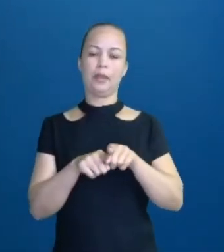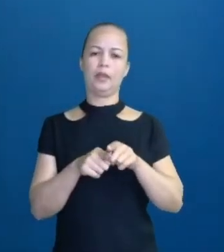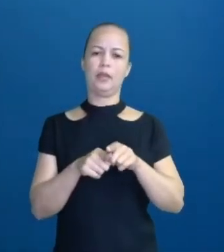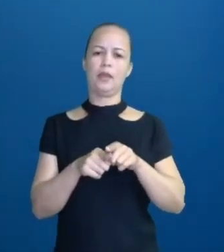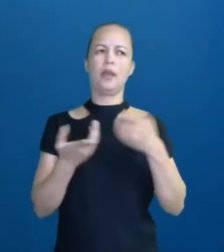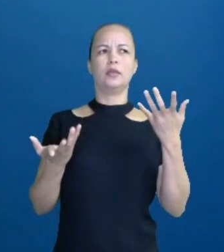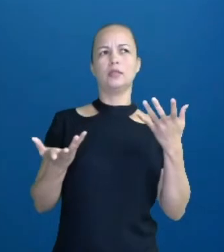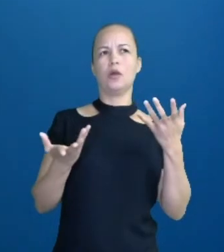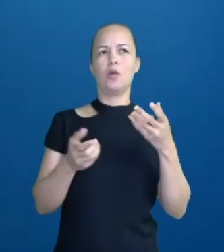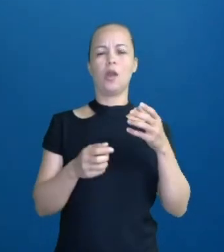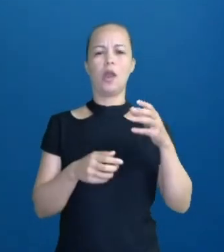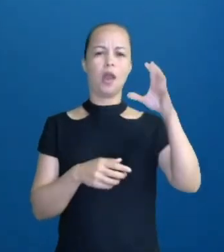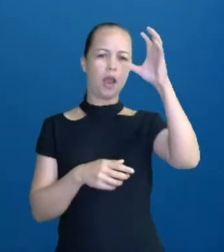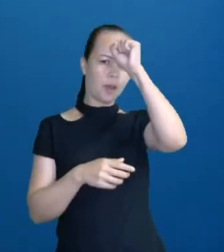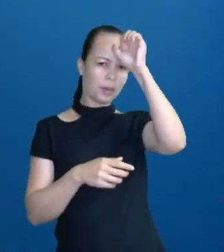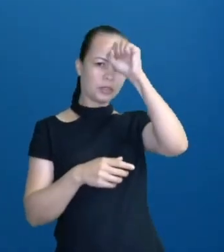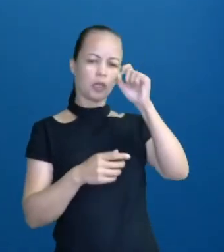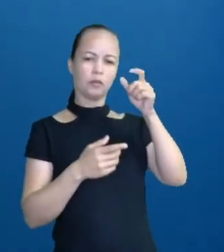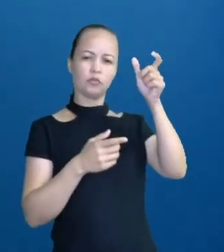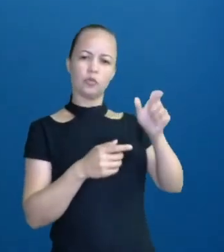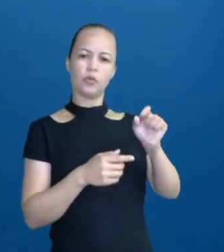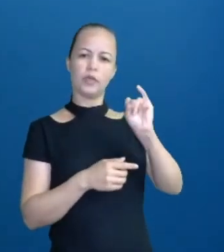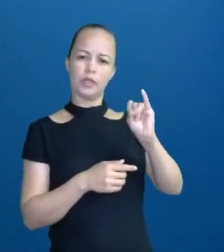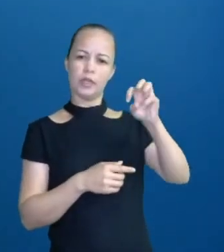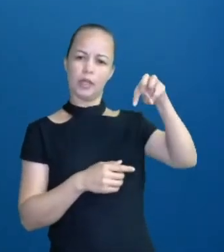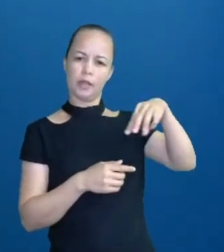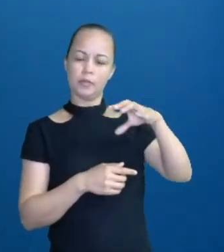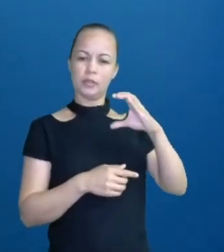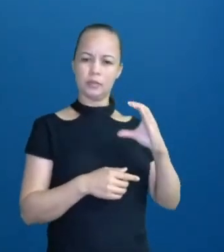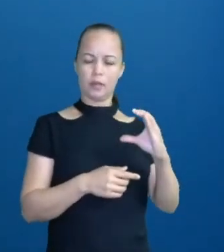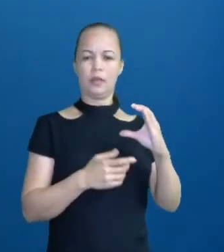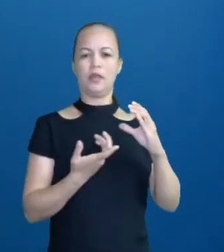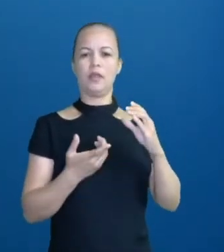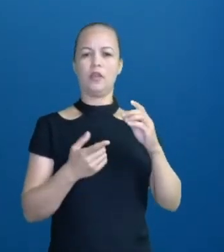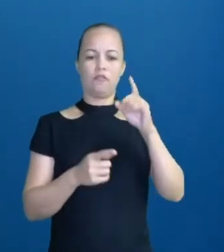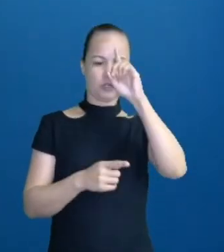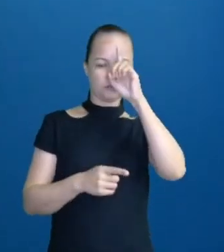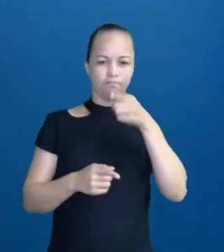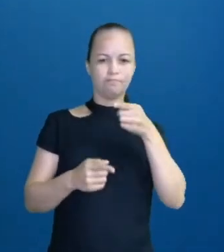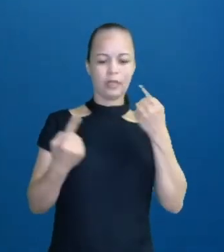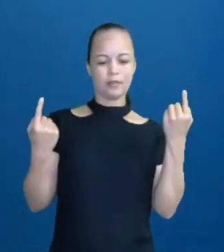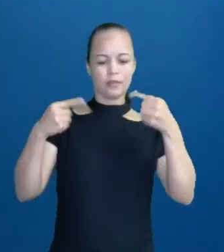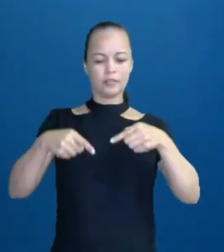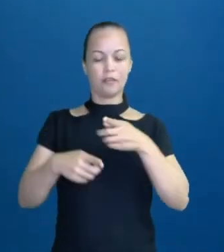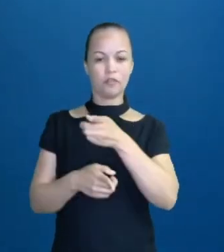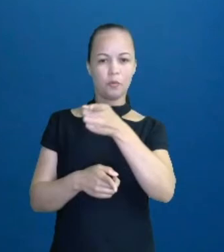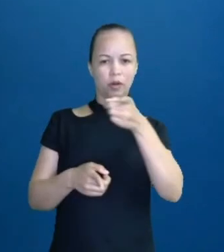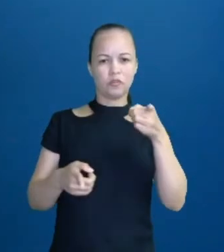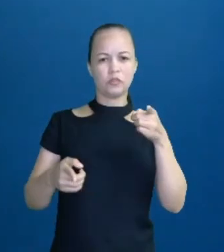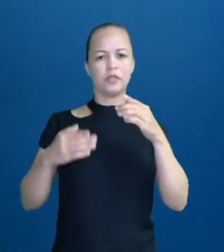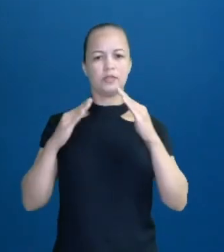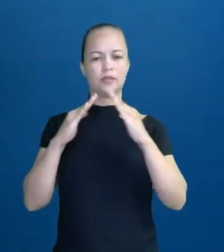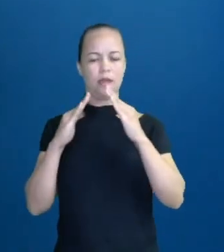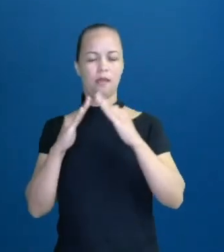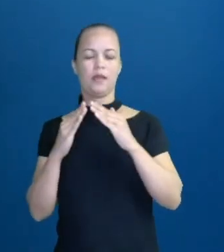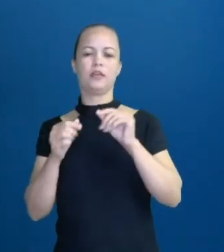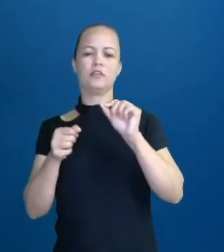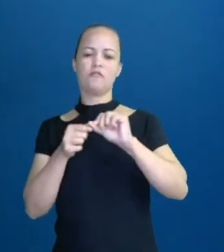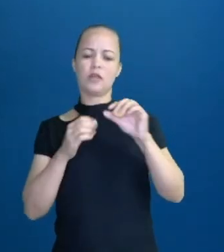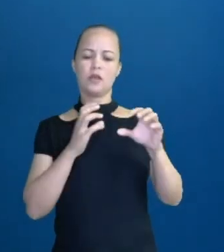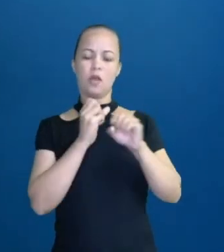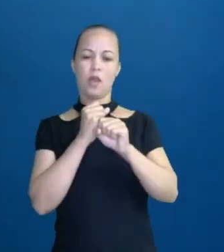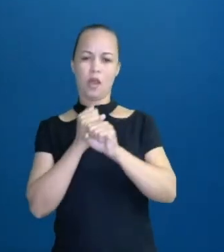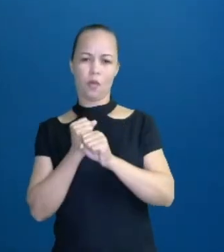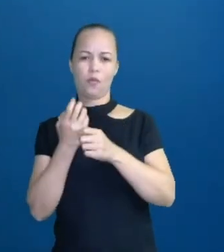como podemos calcular esse IMC. Portanto, eu faço esse desafio aí, que todos vocês em casa façam esse